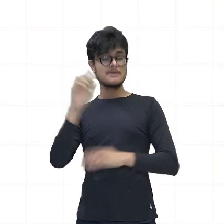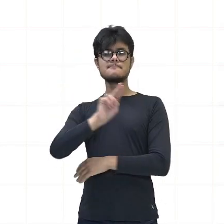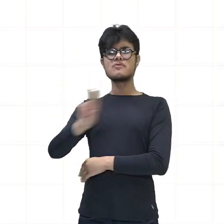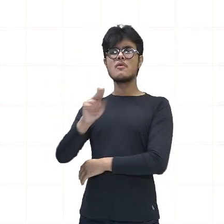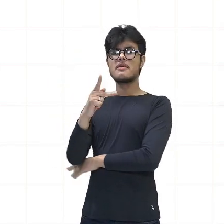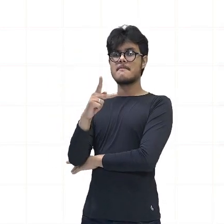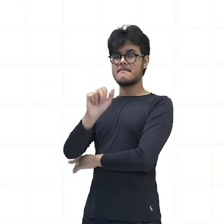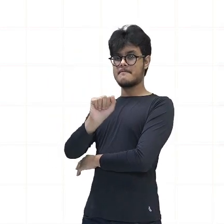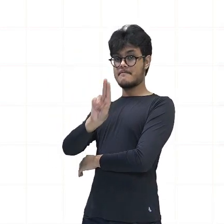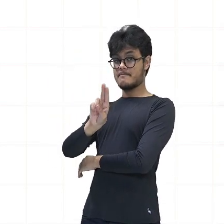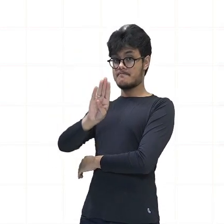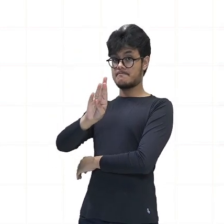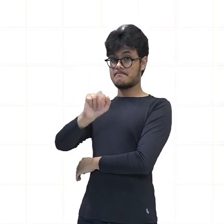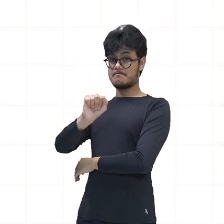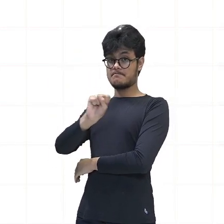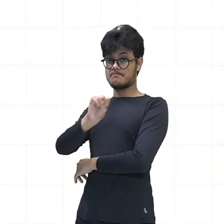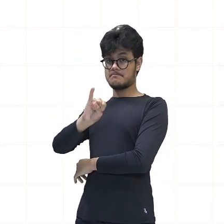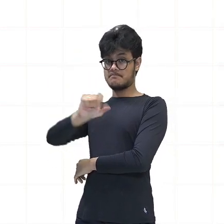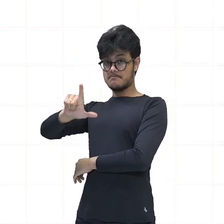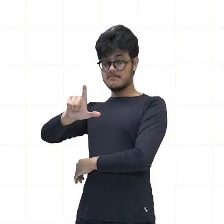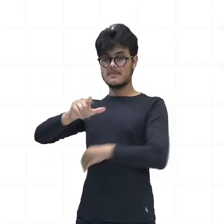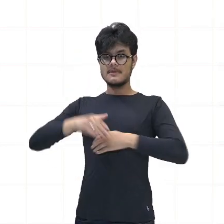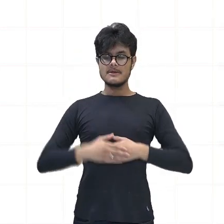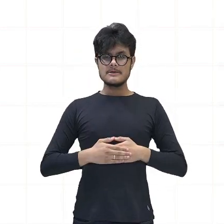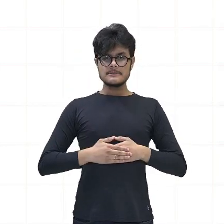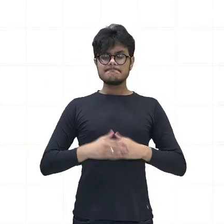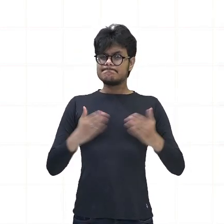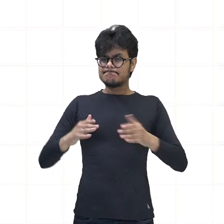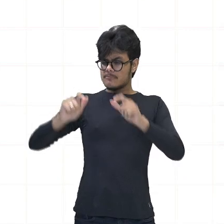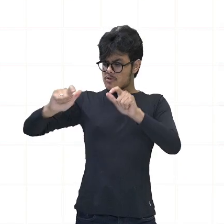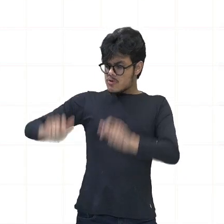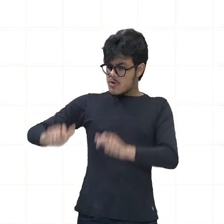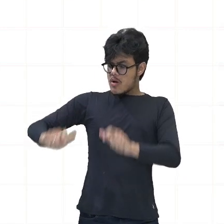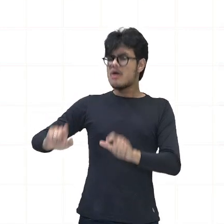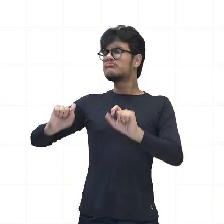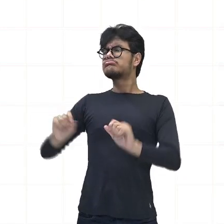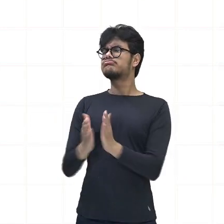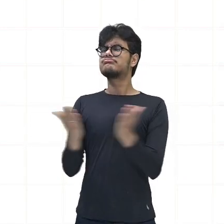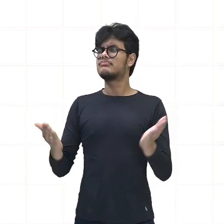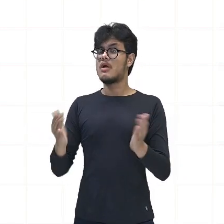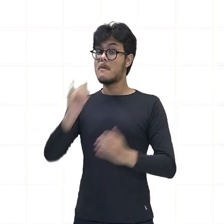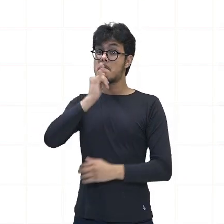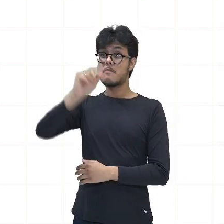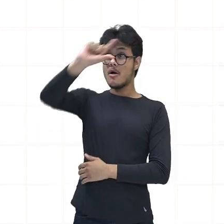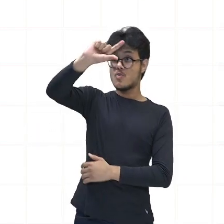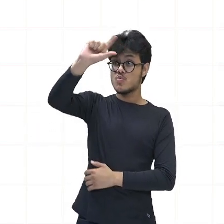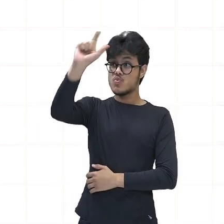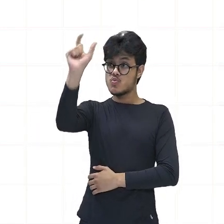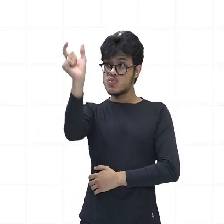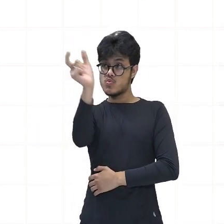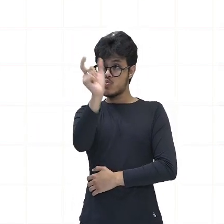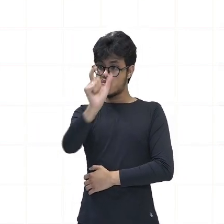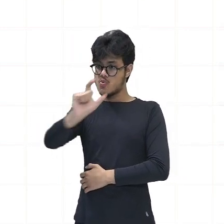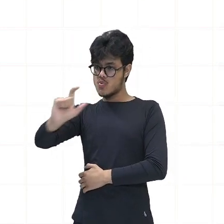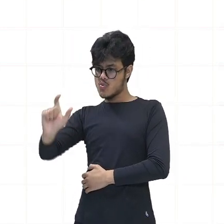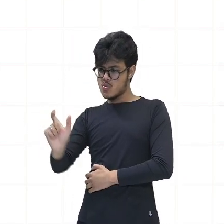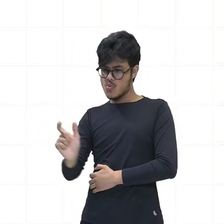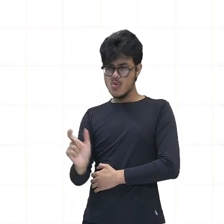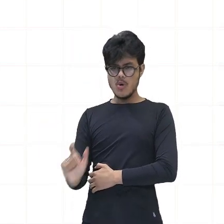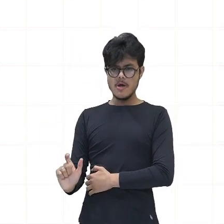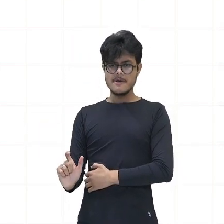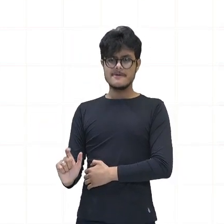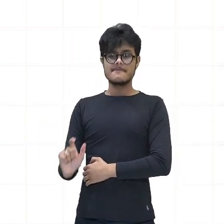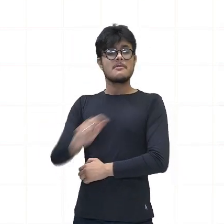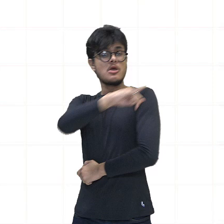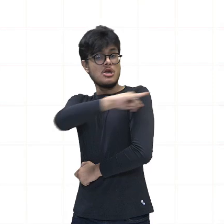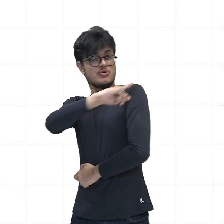do pau-brasil, ocorrendo aí principalmente na faixa litorânea do território, que vai desde a Paraíba até o